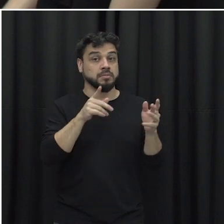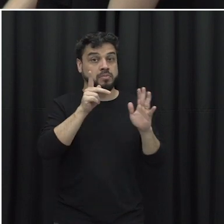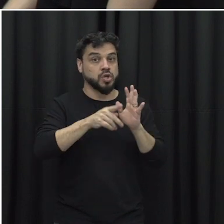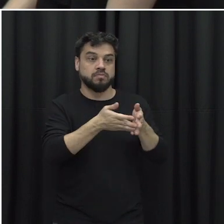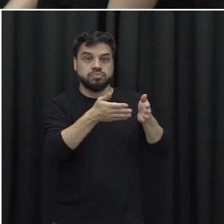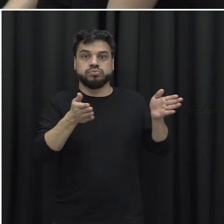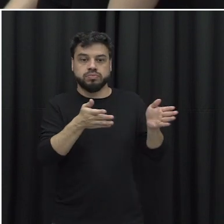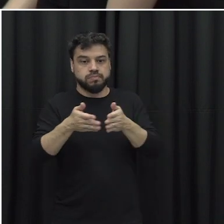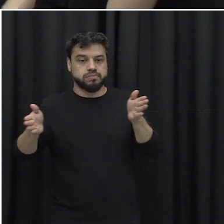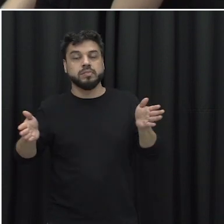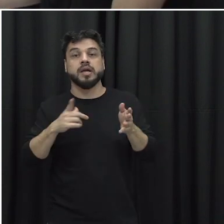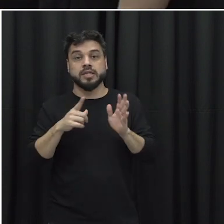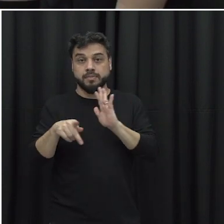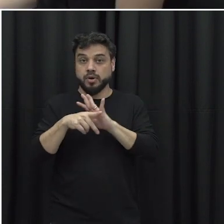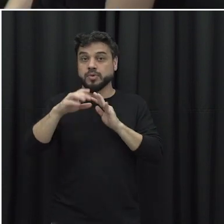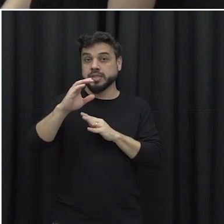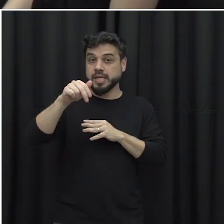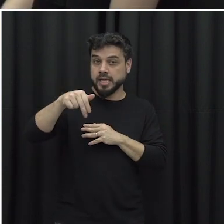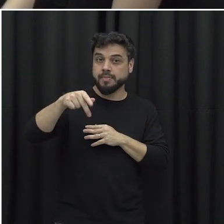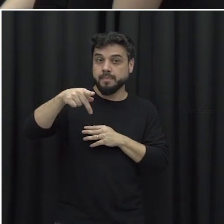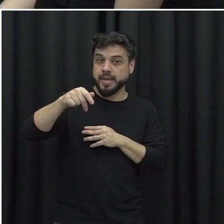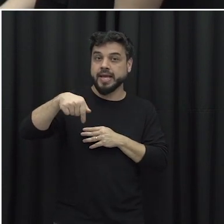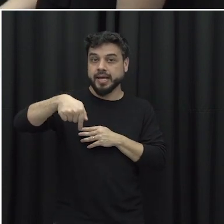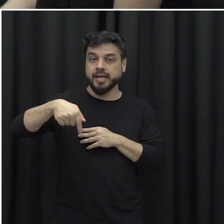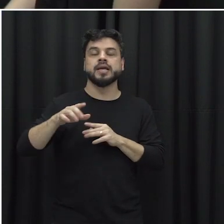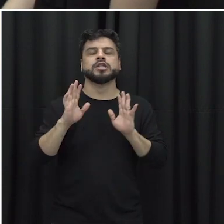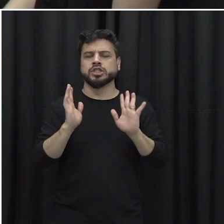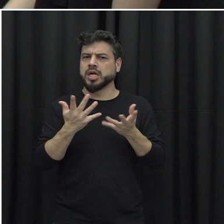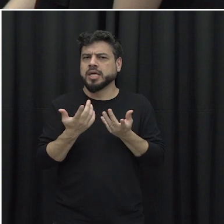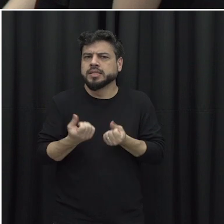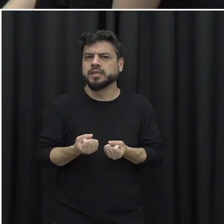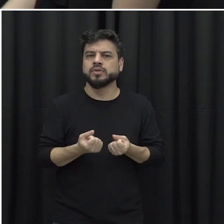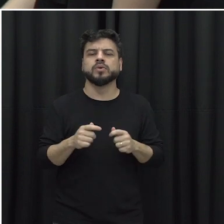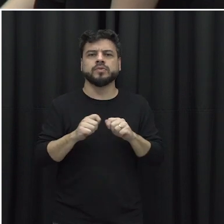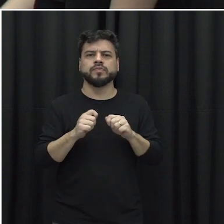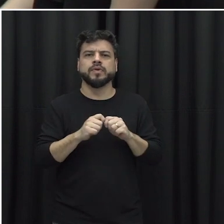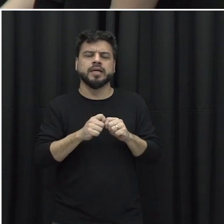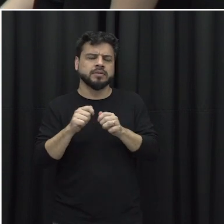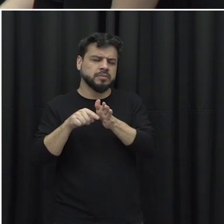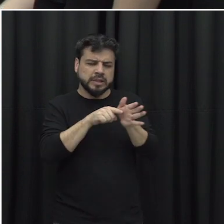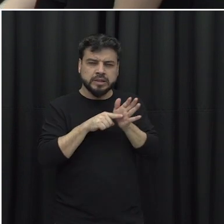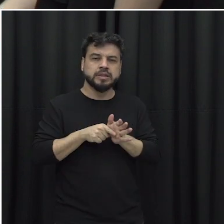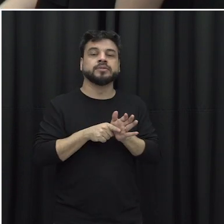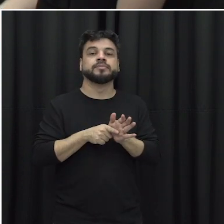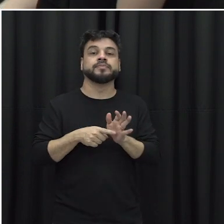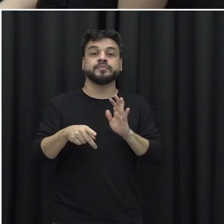pelo CNPq, que é uma agência de fomento aí muito importante na área de pesquisa, onde nós vamos estar